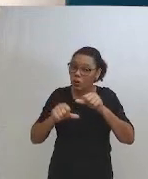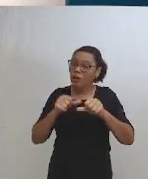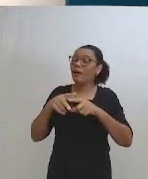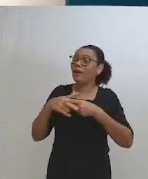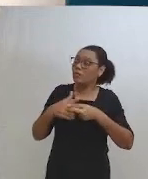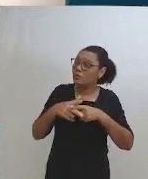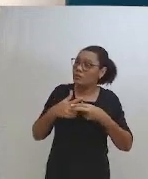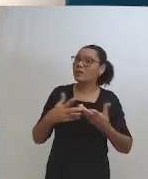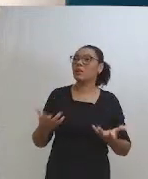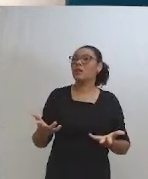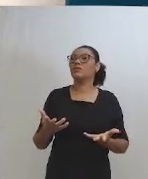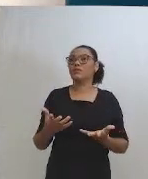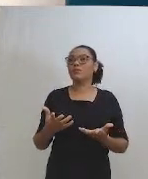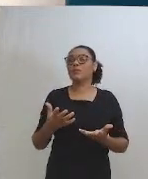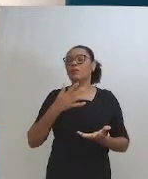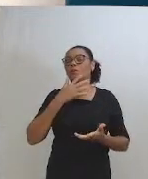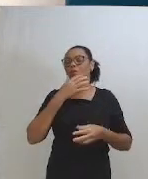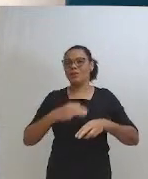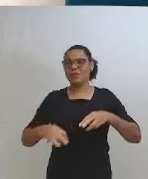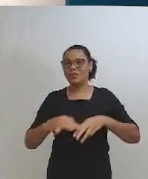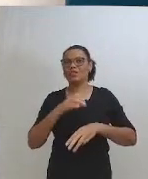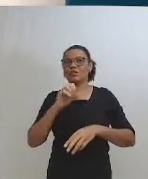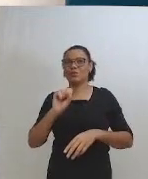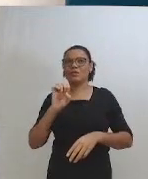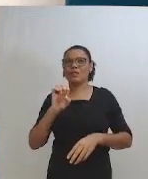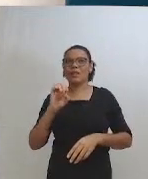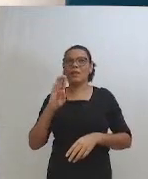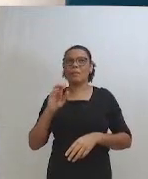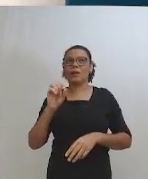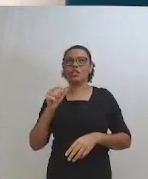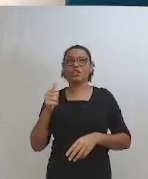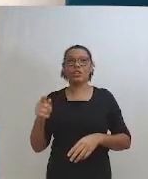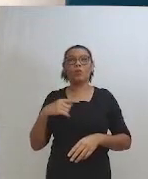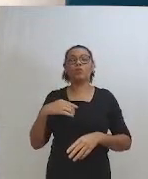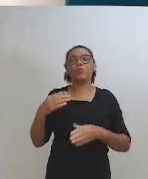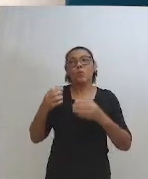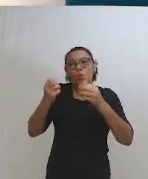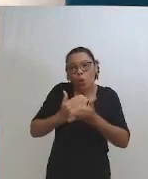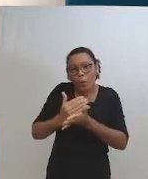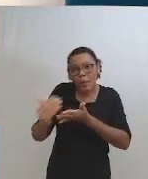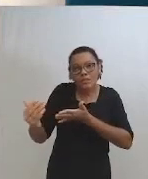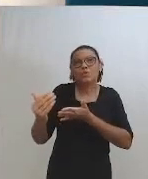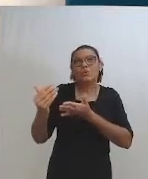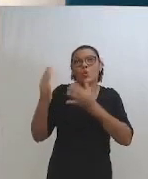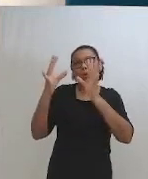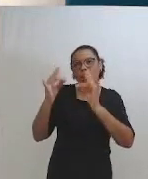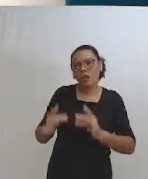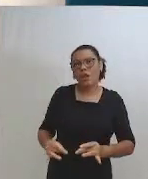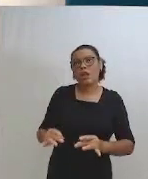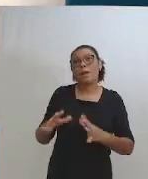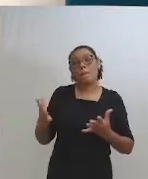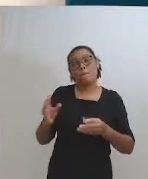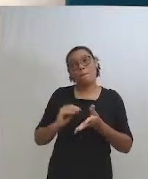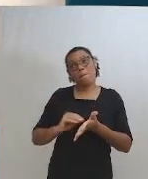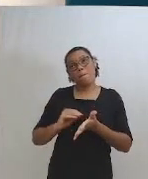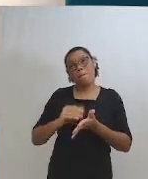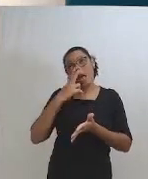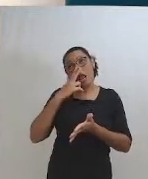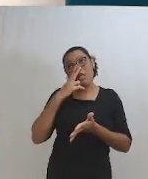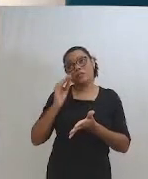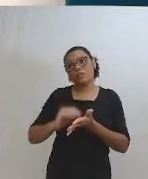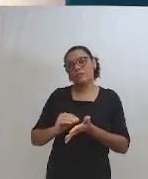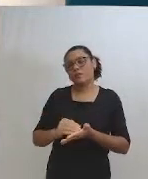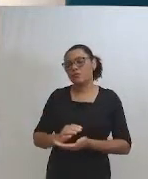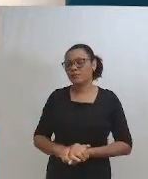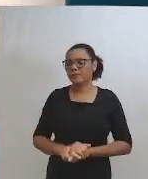até chegou a especificar um pouco, mas... Eu acho que a divergência é claramente do detalhe. Posso, né, fazer o seguinte, eu vou